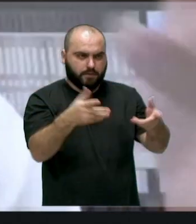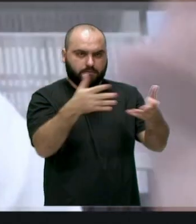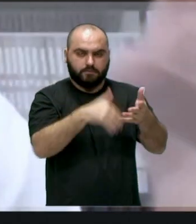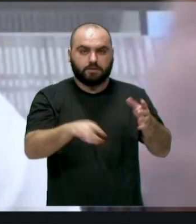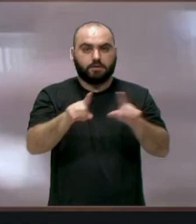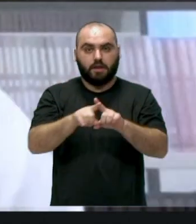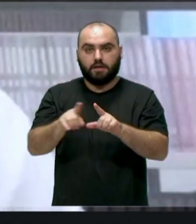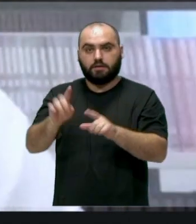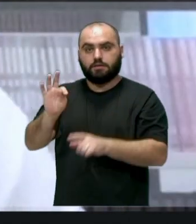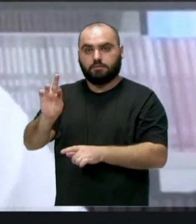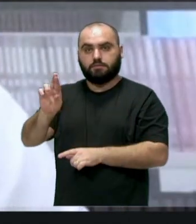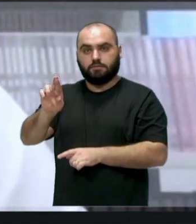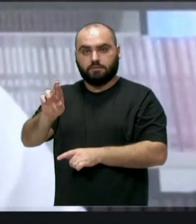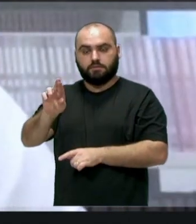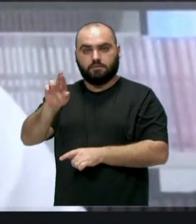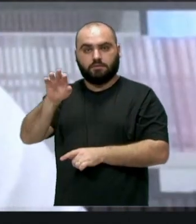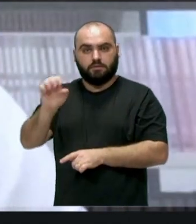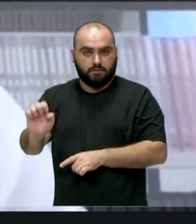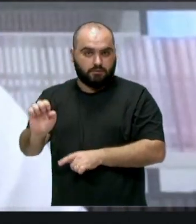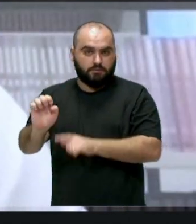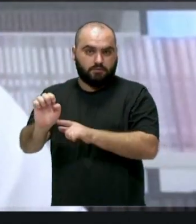tribunais regionais eleitorais